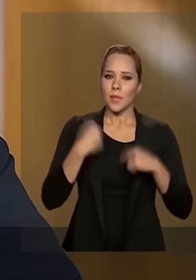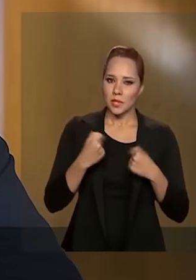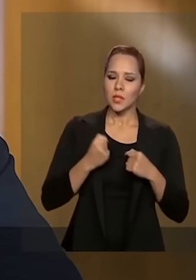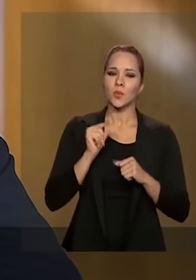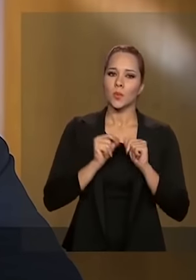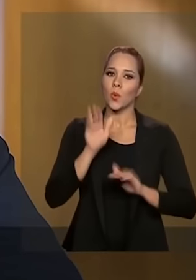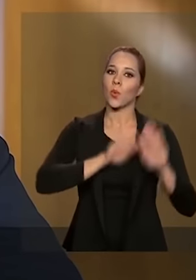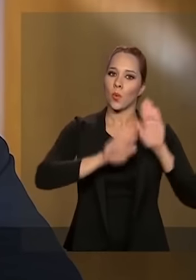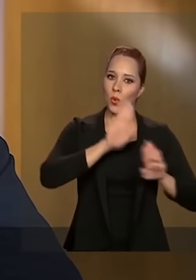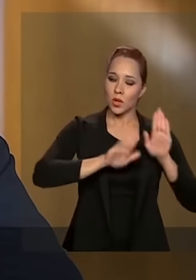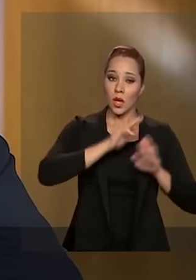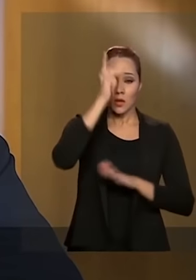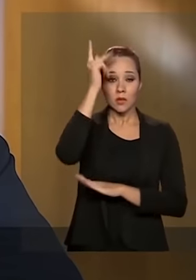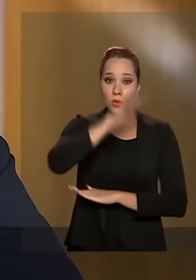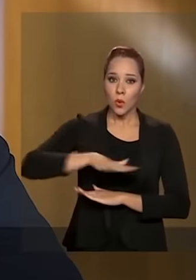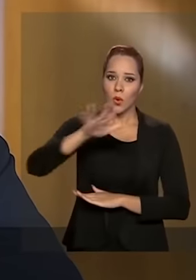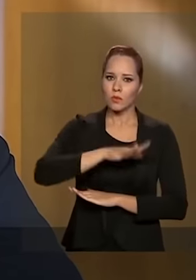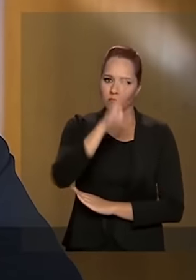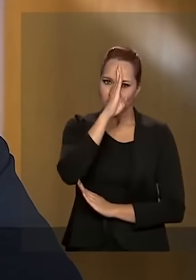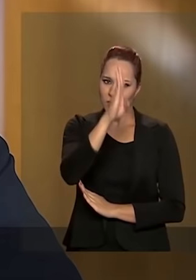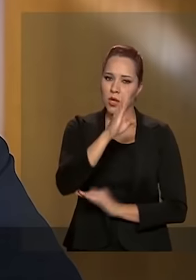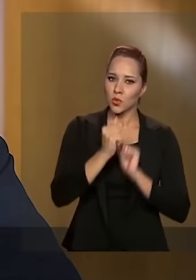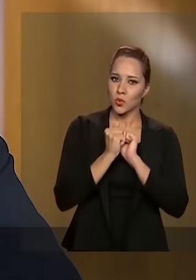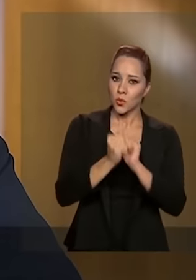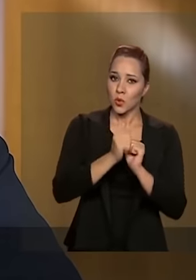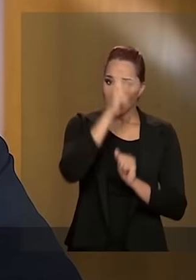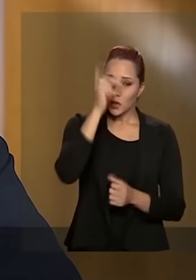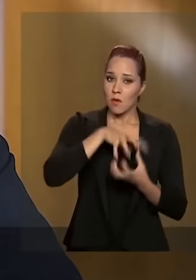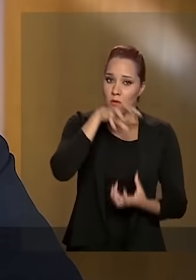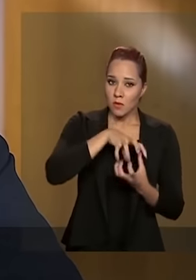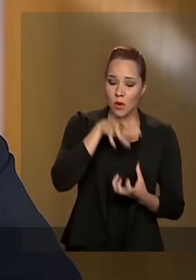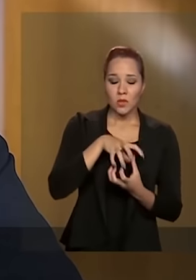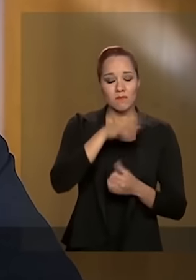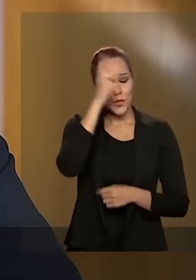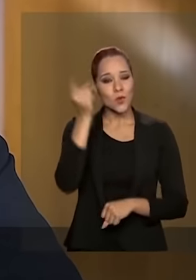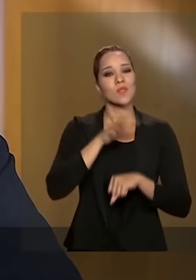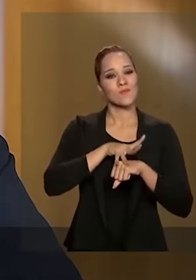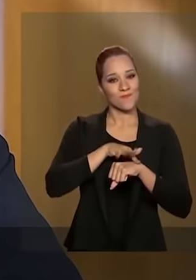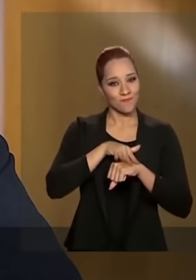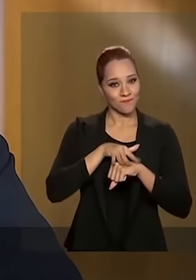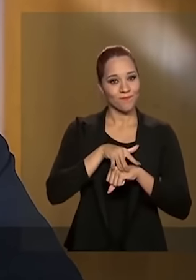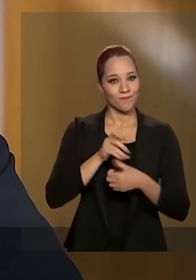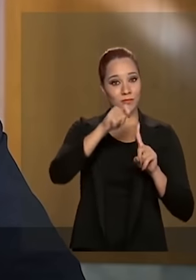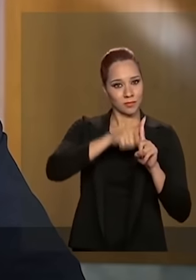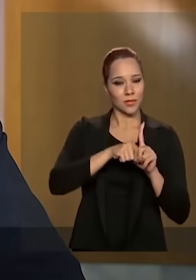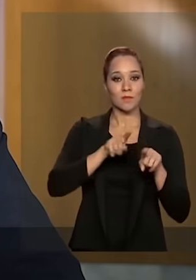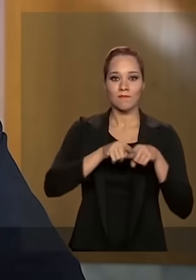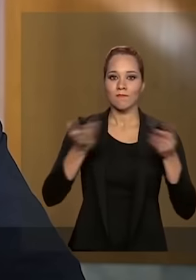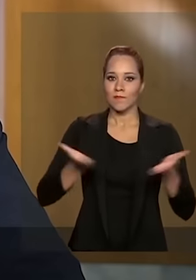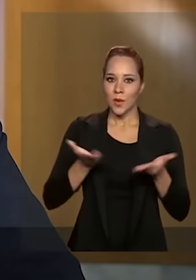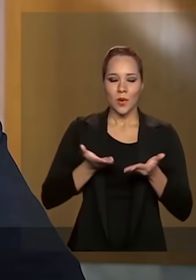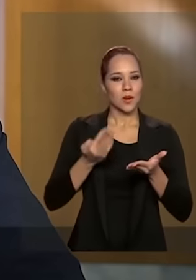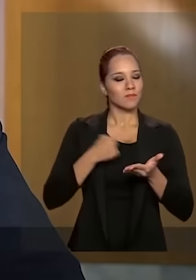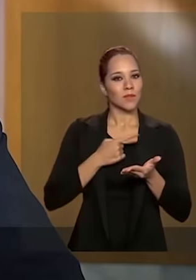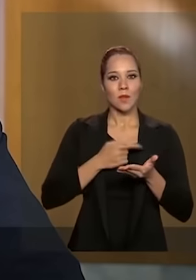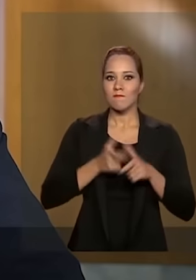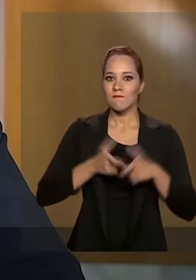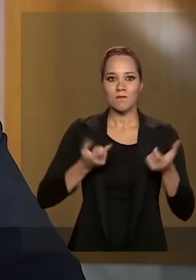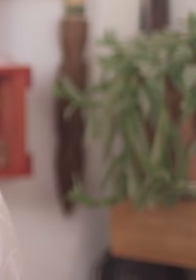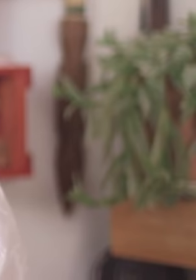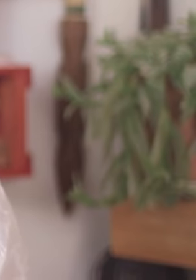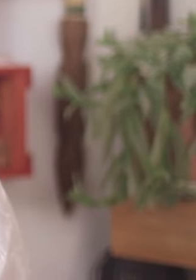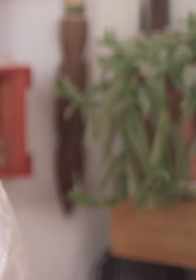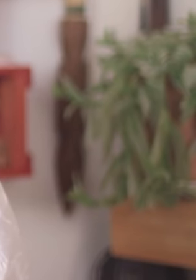temos que ter cautela e precaução com todos principalmente junto aos mais idosos e portadores de doenças pré-existentes estamos diante do maior desafio